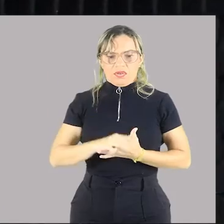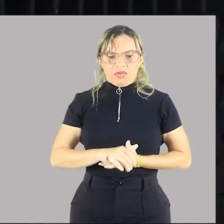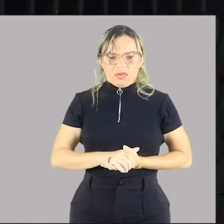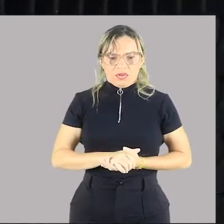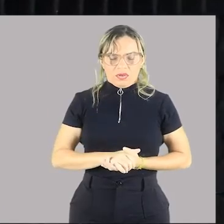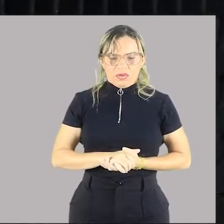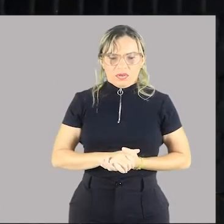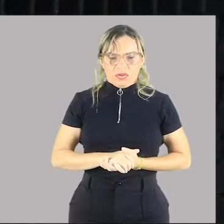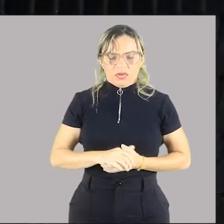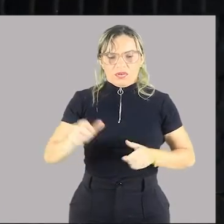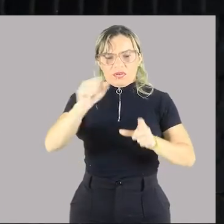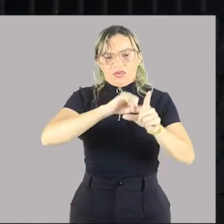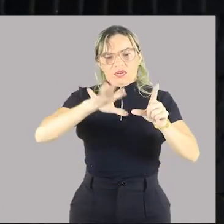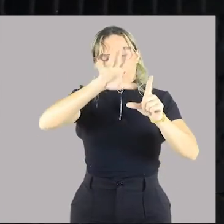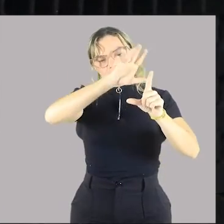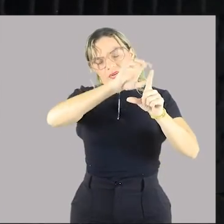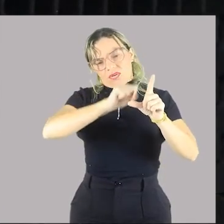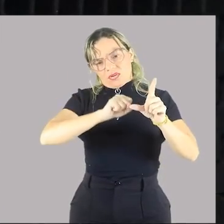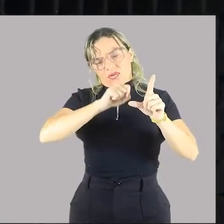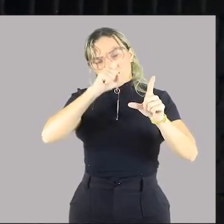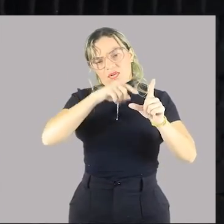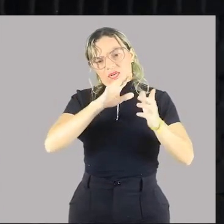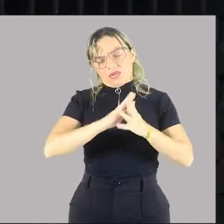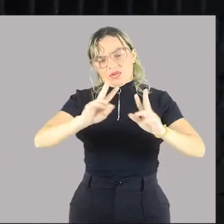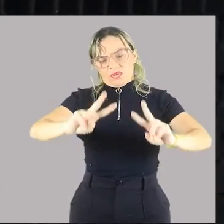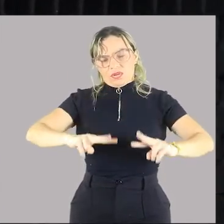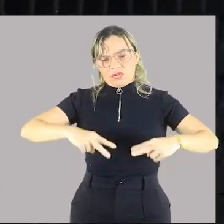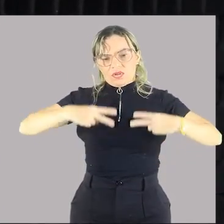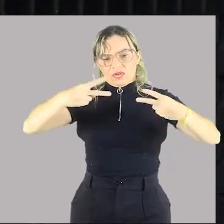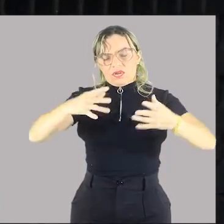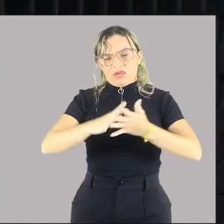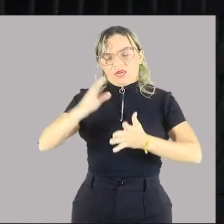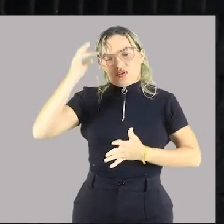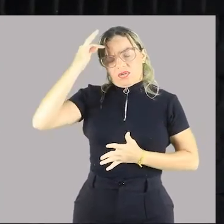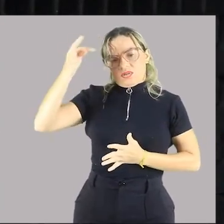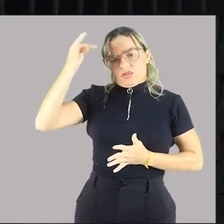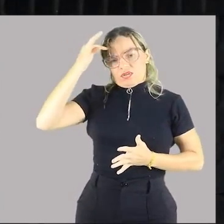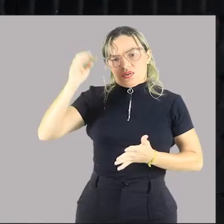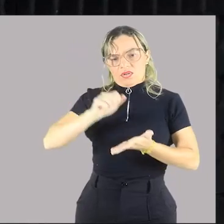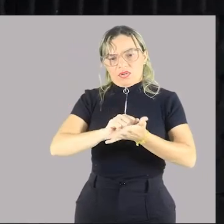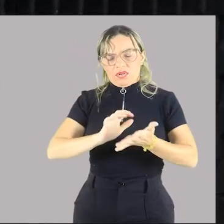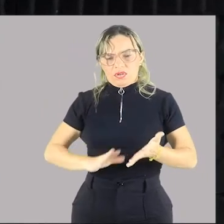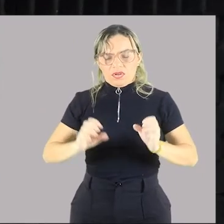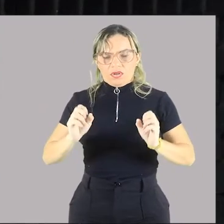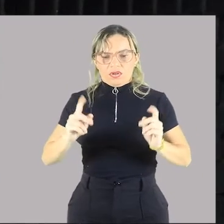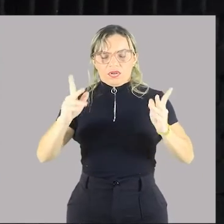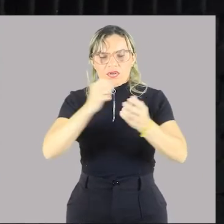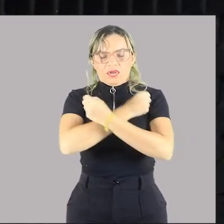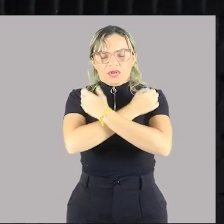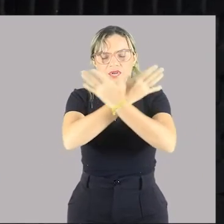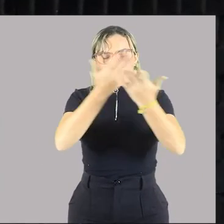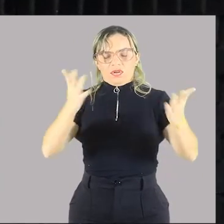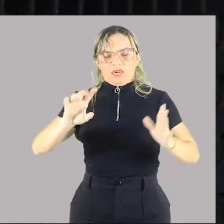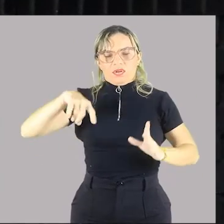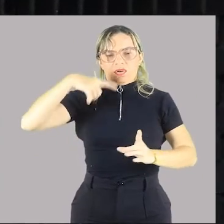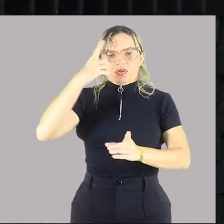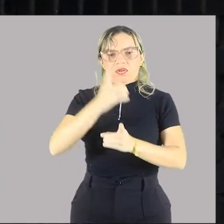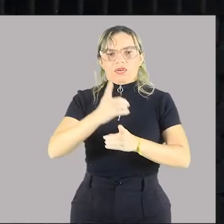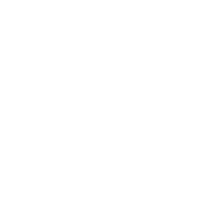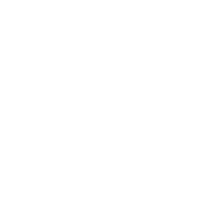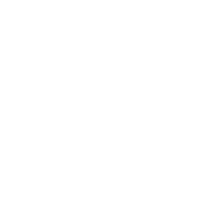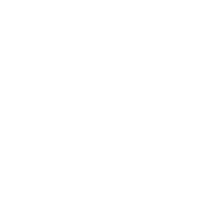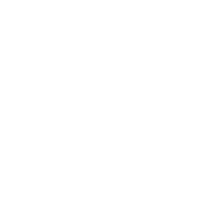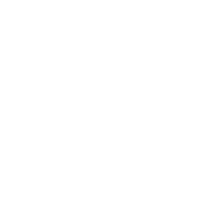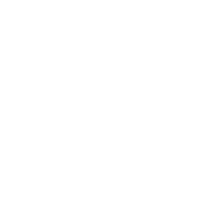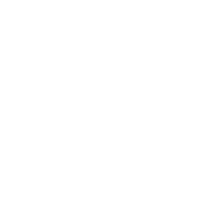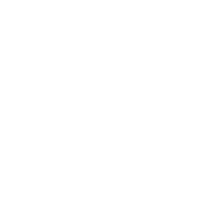o QR Code, baixar o link, porque tem a parte teórica e os exercícios. ok? Um grande abraço e até o próximo encontro.